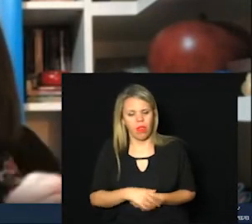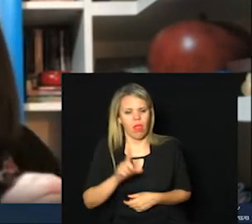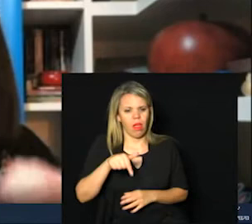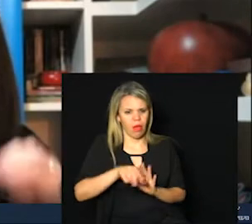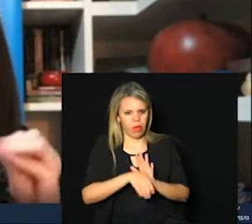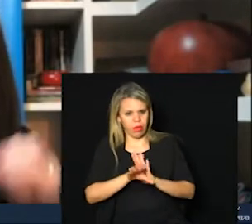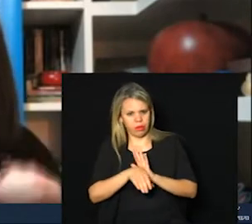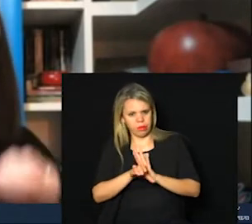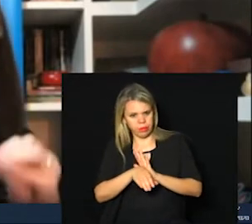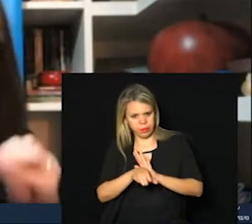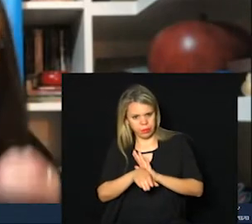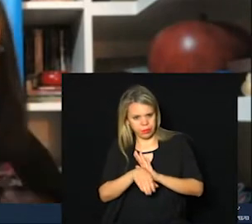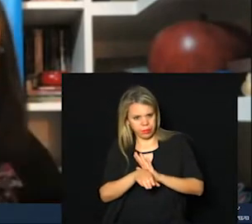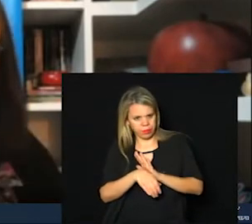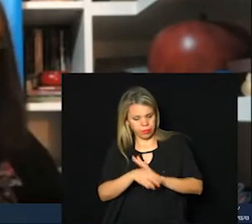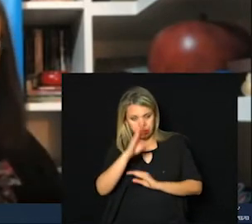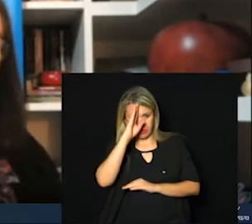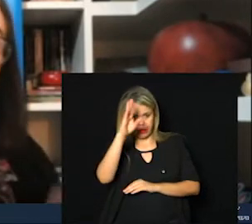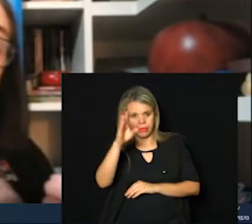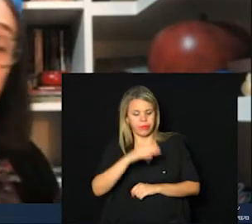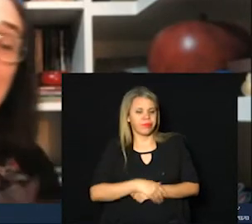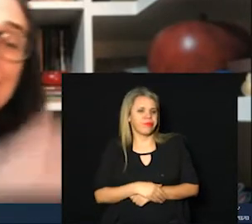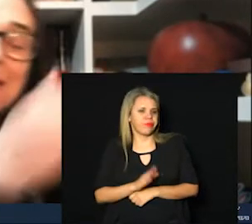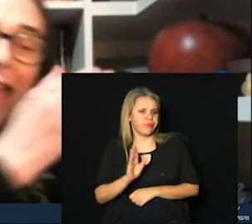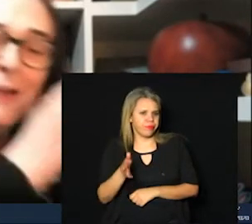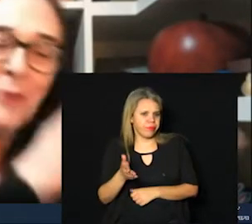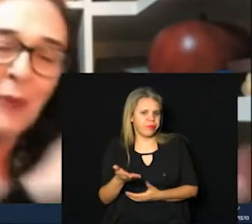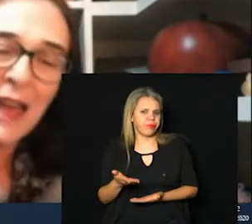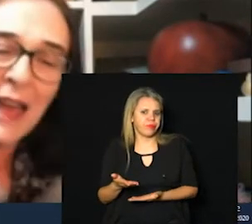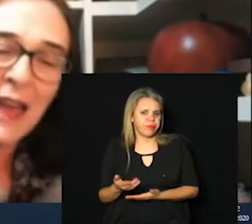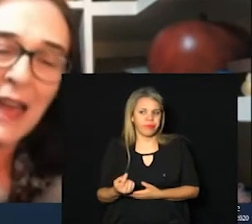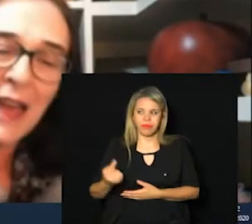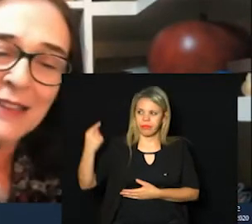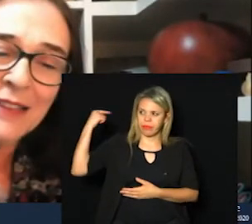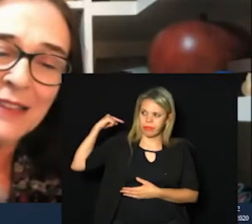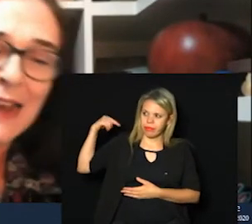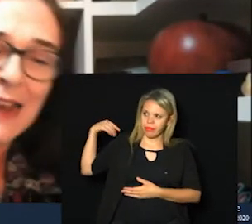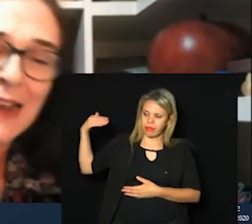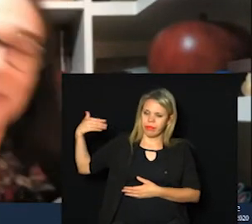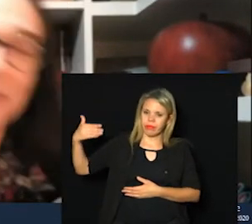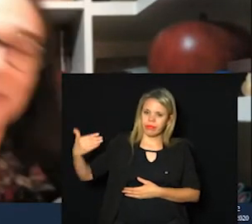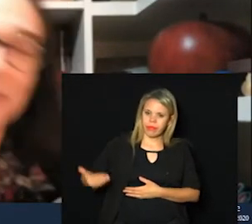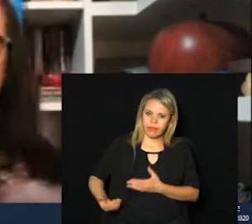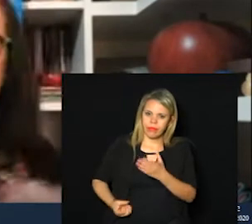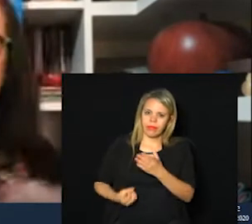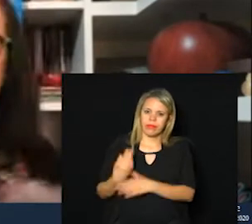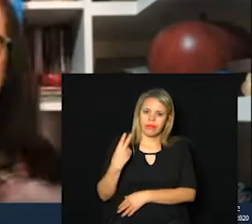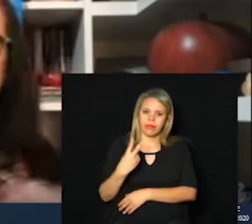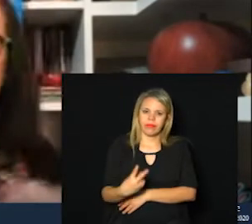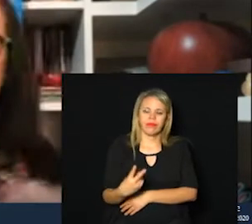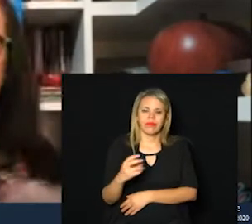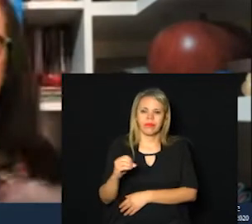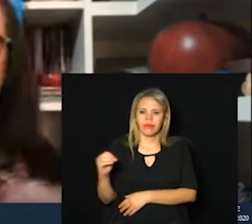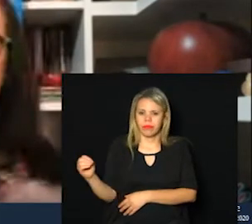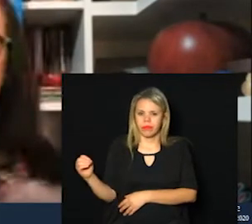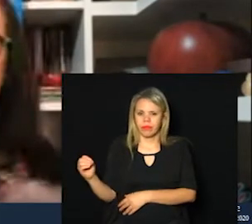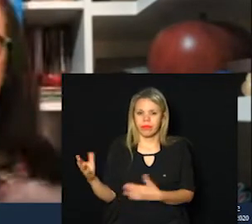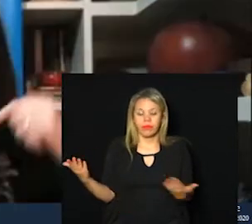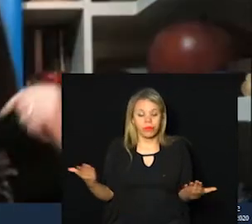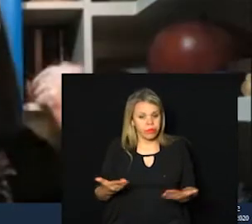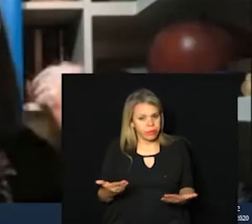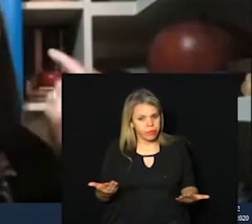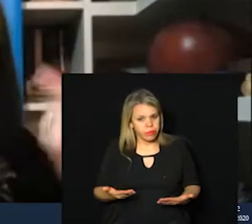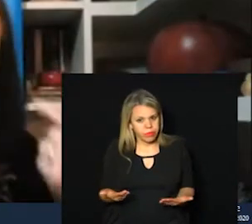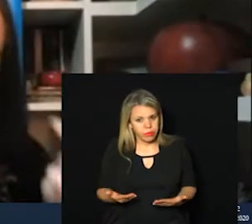conceitos essenciais que já estavam lá atrás no Manifesto 2000 e que hoje,